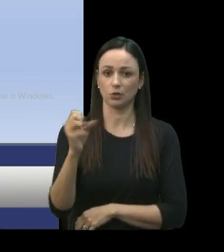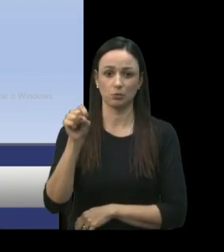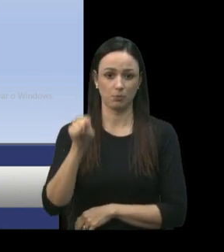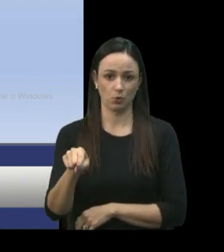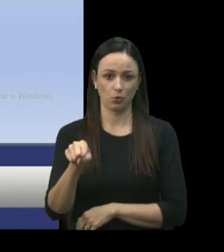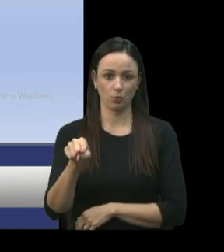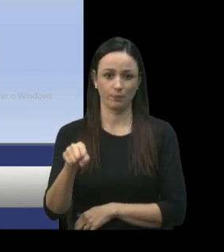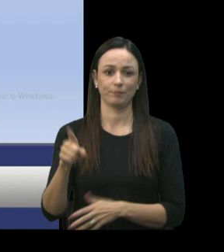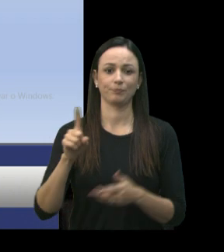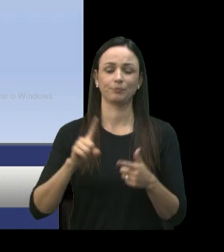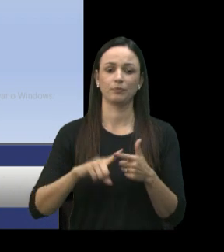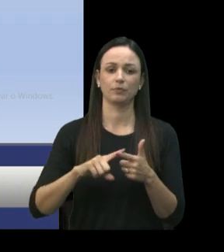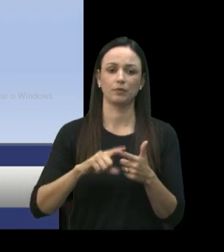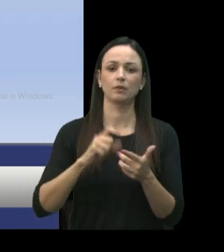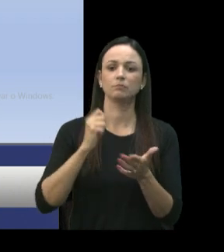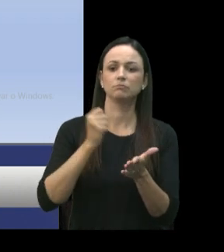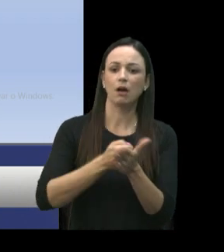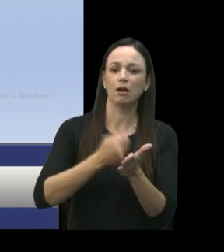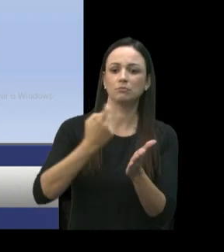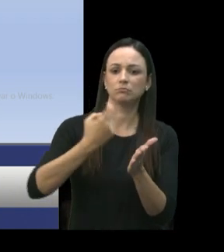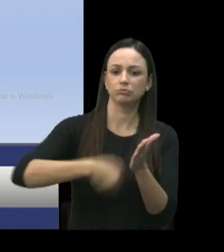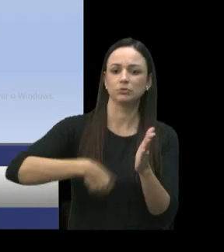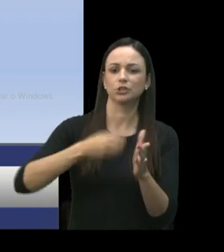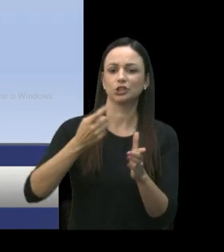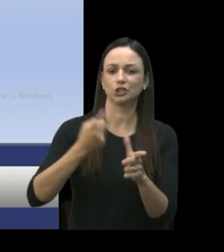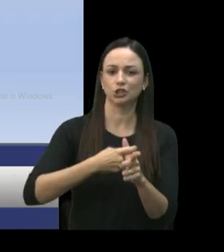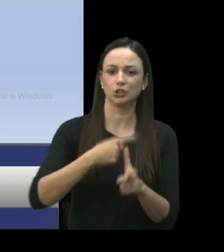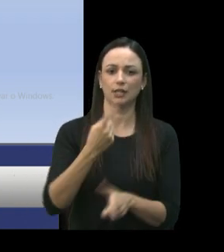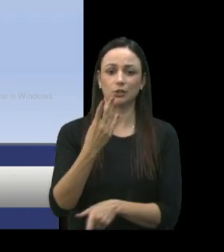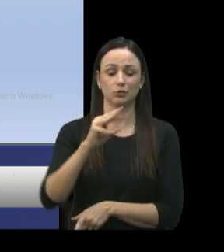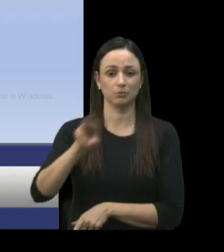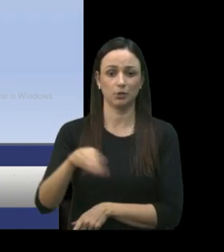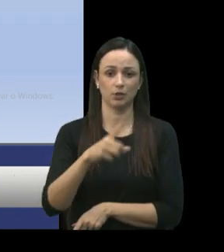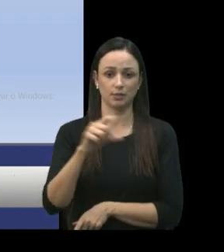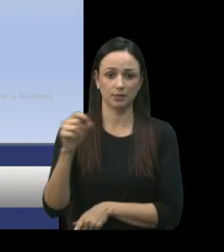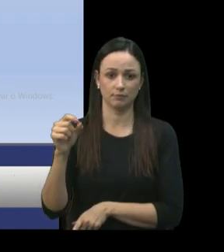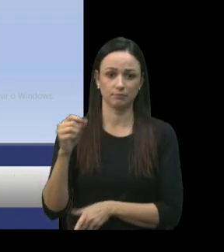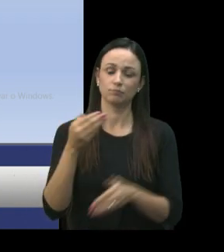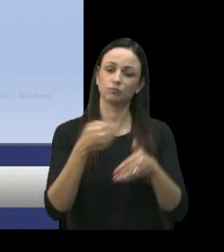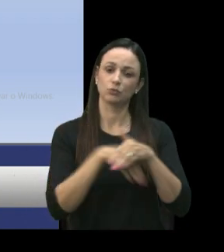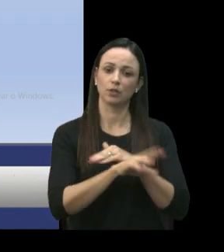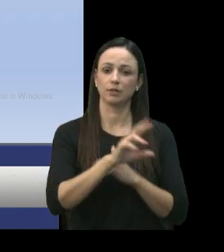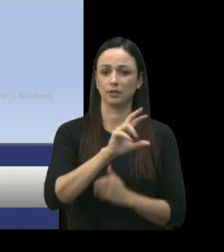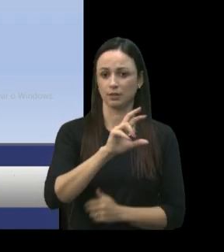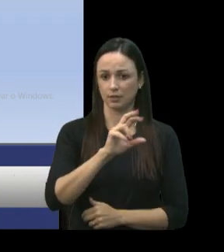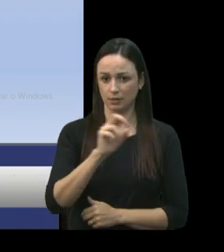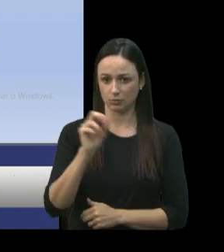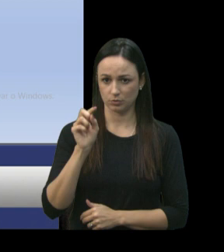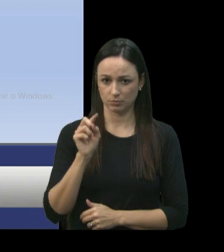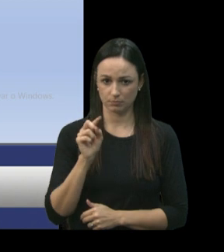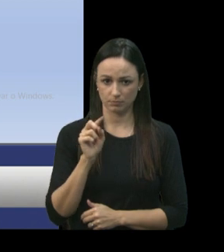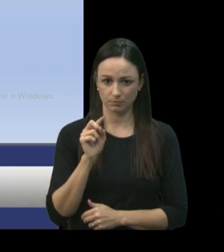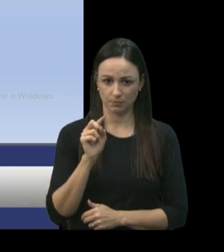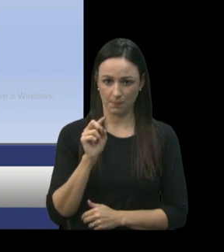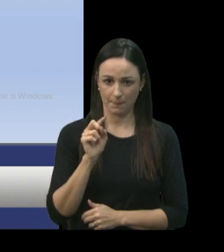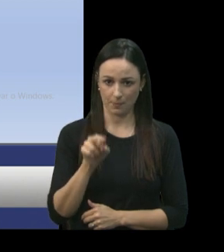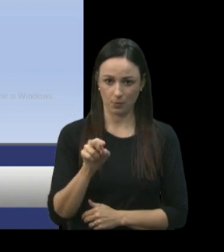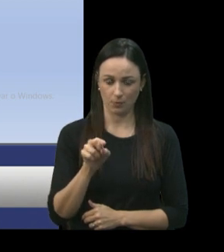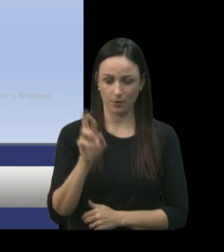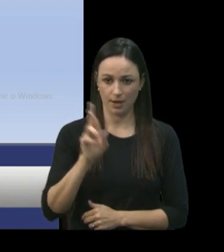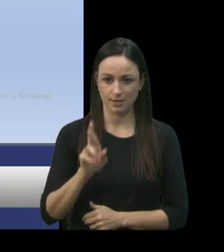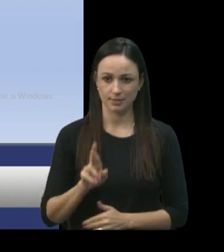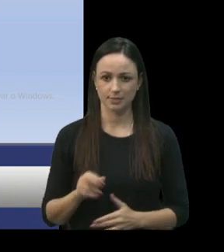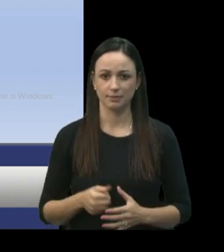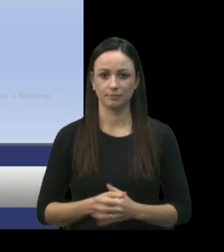63.338.000. Amortização da dívida, 14.100.000. Reserva de contingência, 500.000